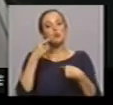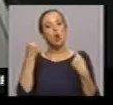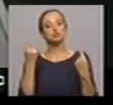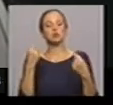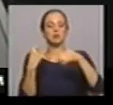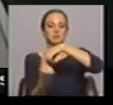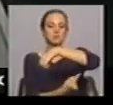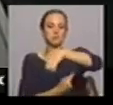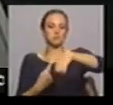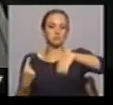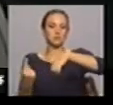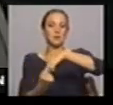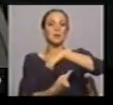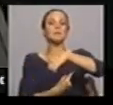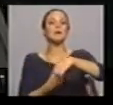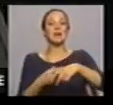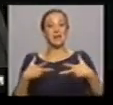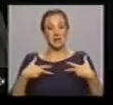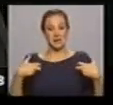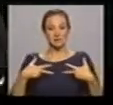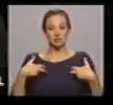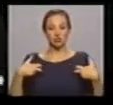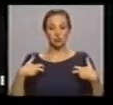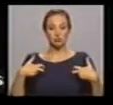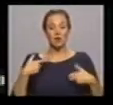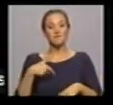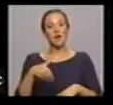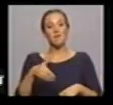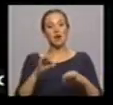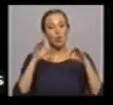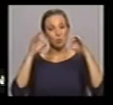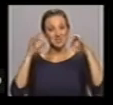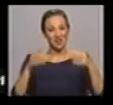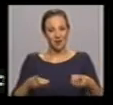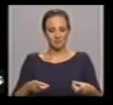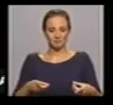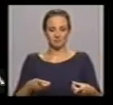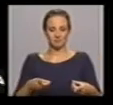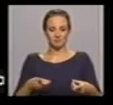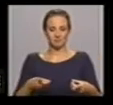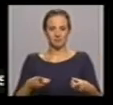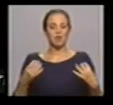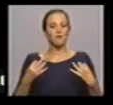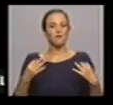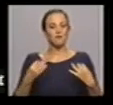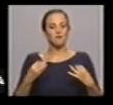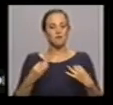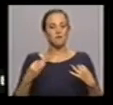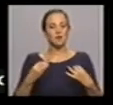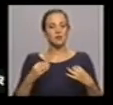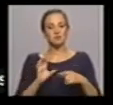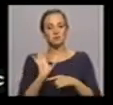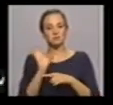por estes mergulhos. E então, na sexta-feira, vai começar a entrada, precisamente, da Cassini por